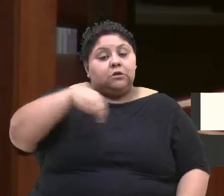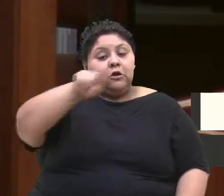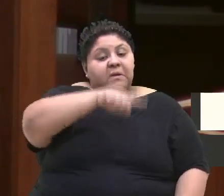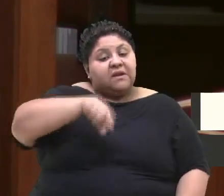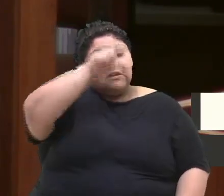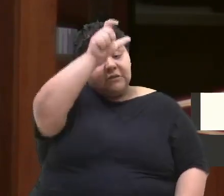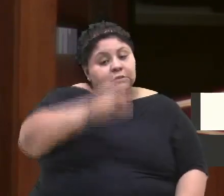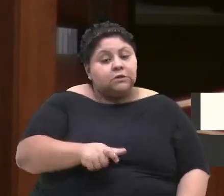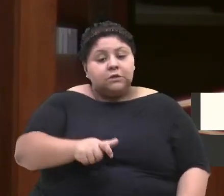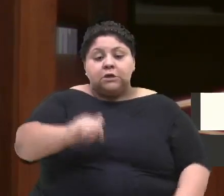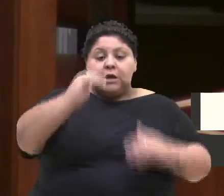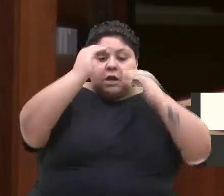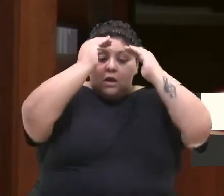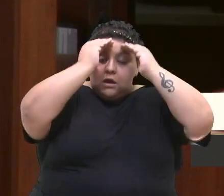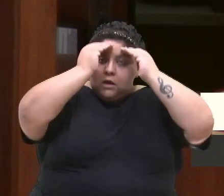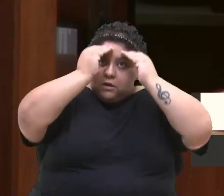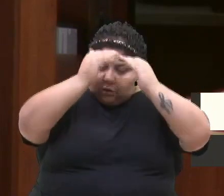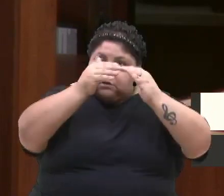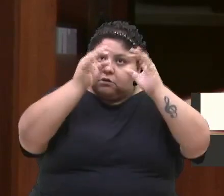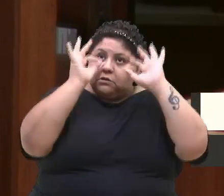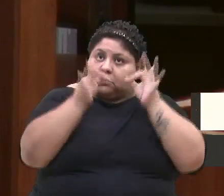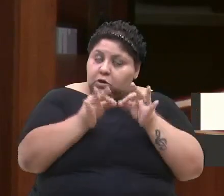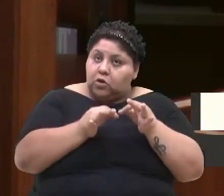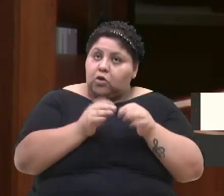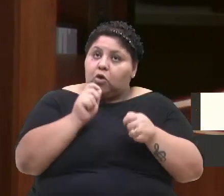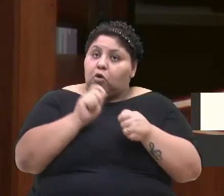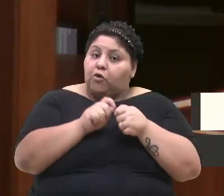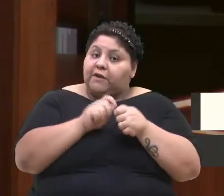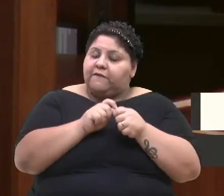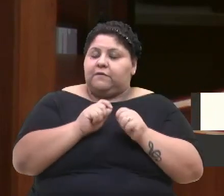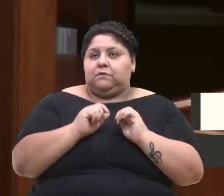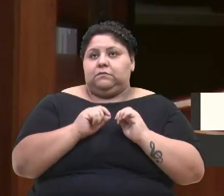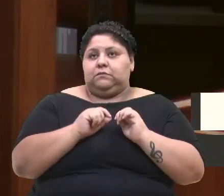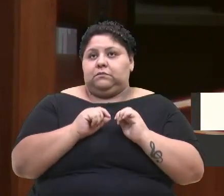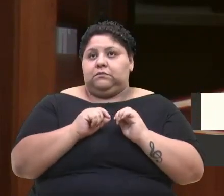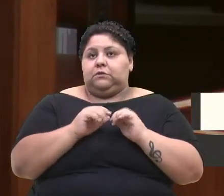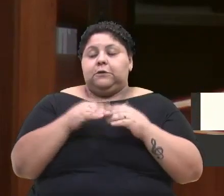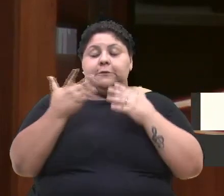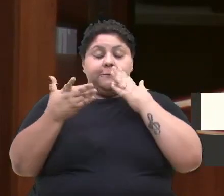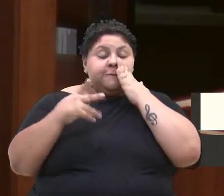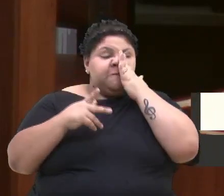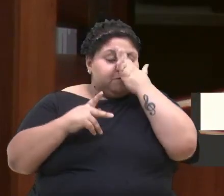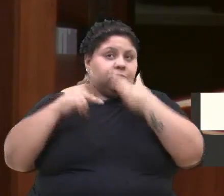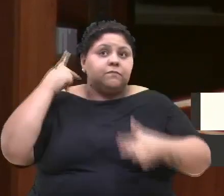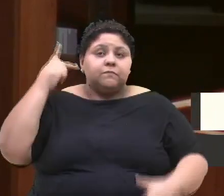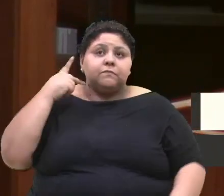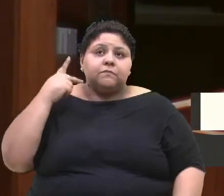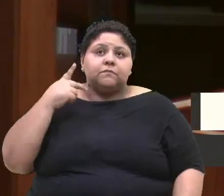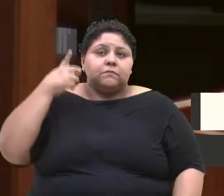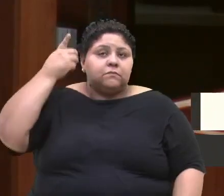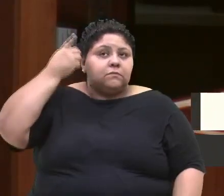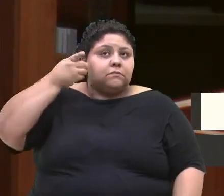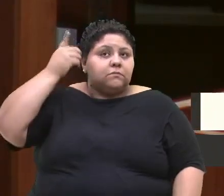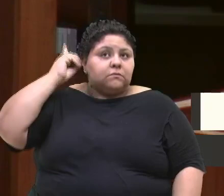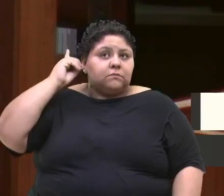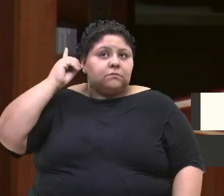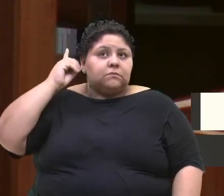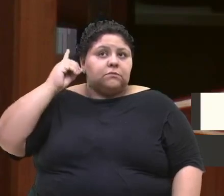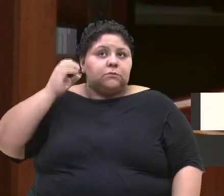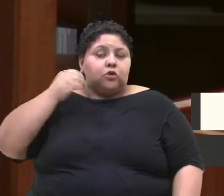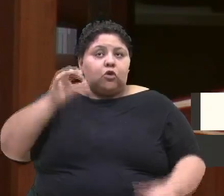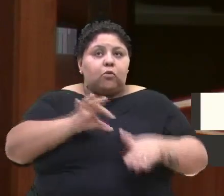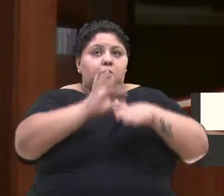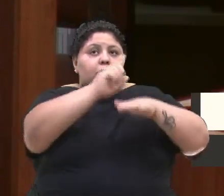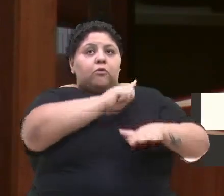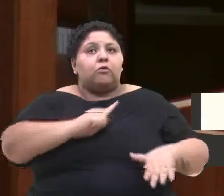pessoas cumpram efetivamente o que elas devem fazer. Então, vereador Lucas, posteriormente eu vou lhe passar, o senhor como líder do governo, qual